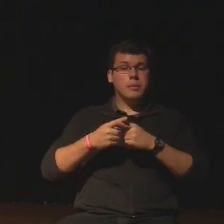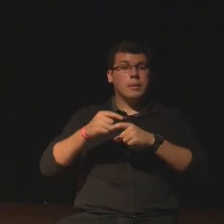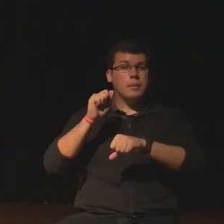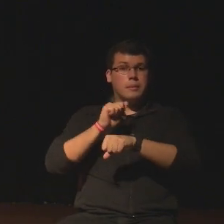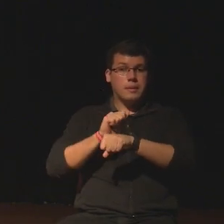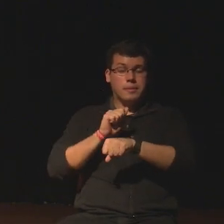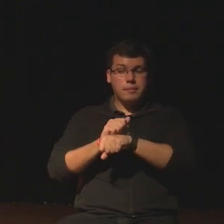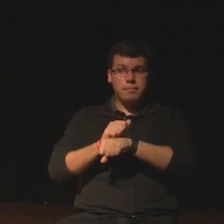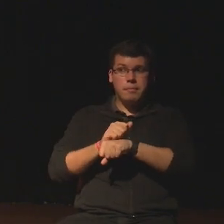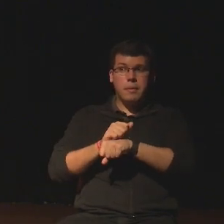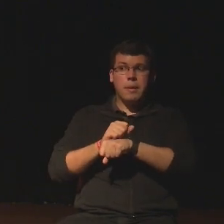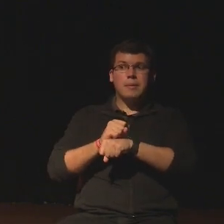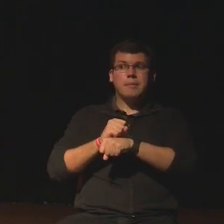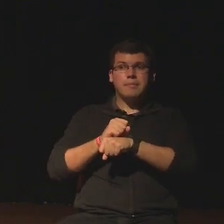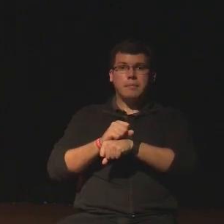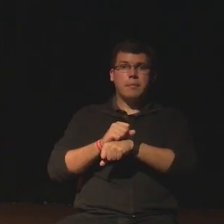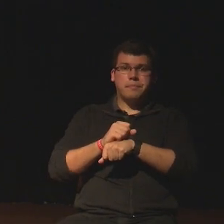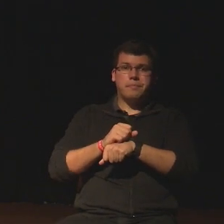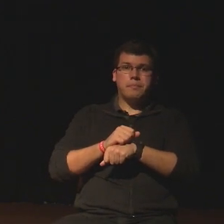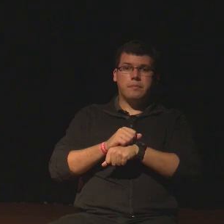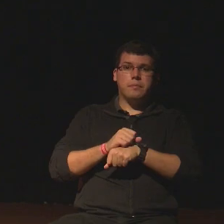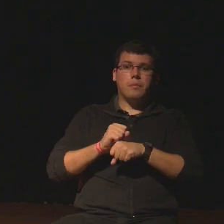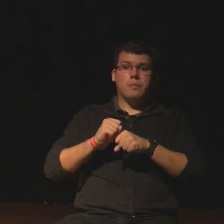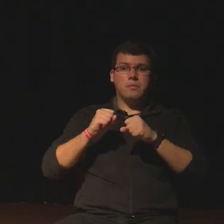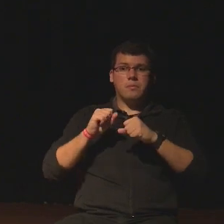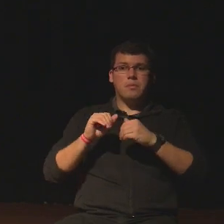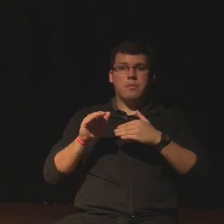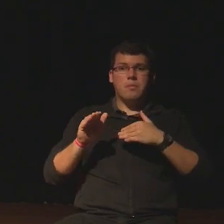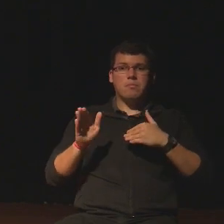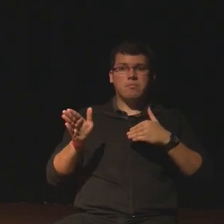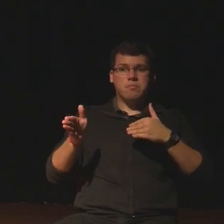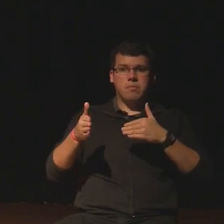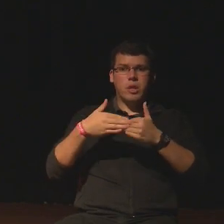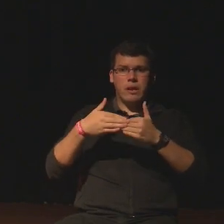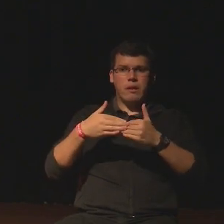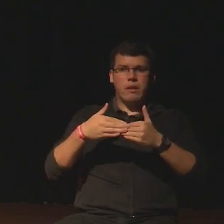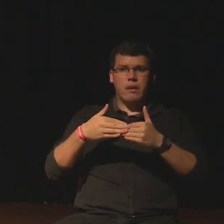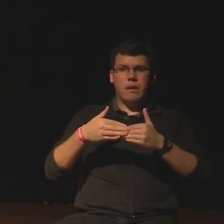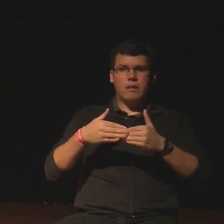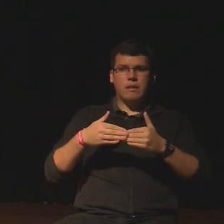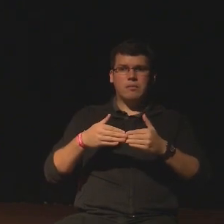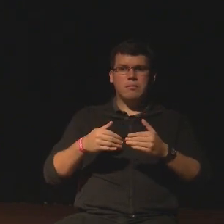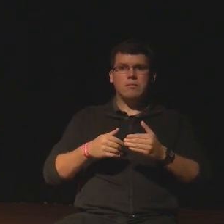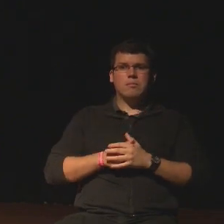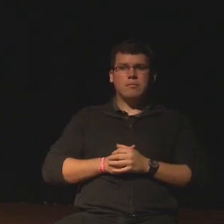um potencial bem desperdiçado, principalmente de percurso e permanência de pedestre.